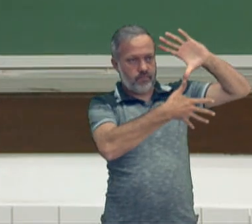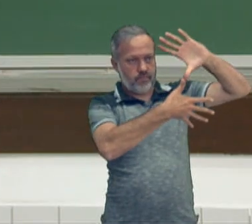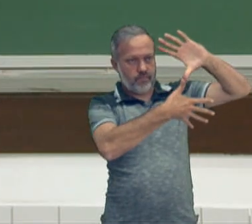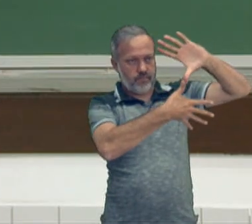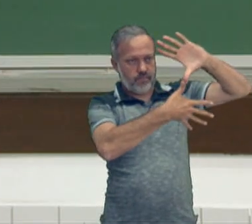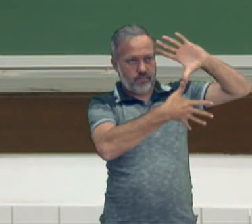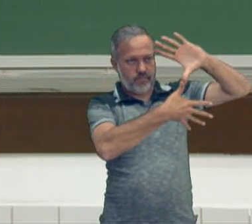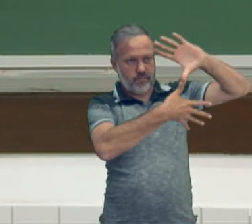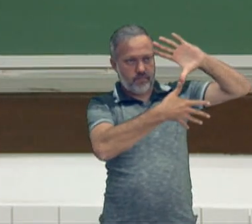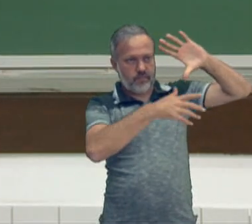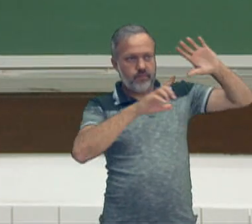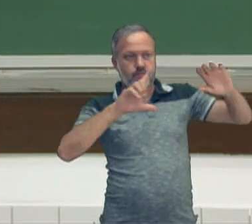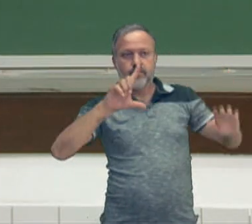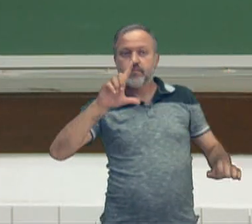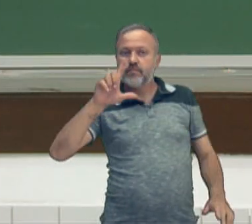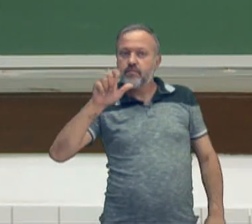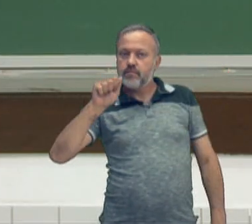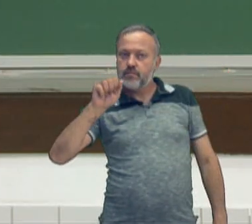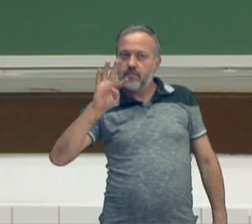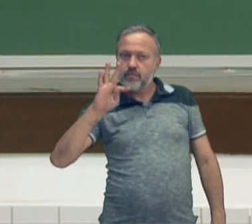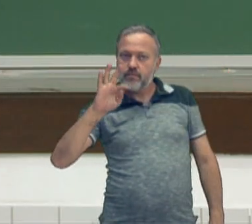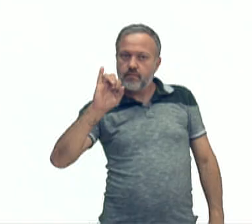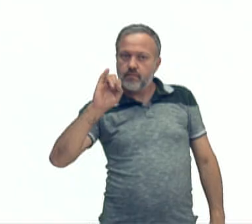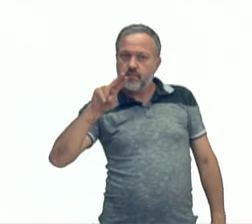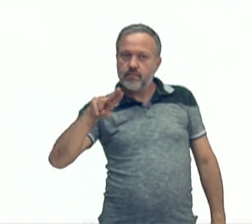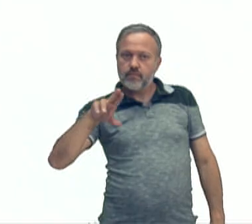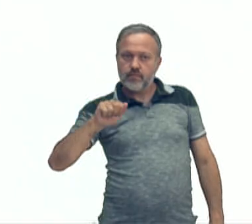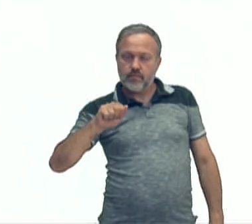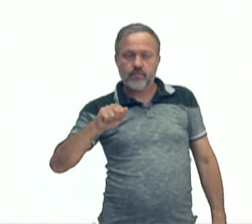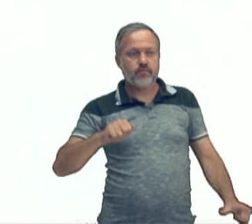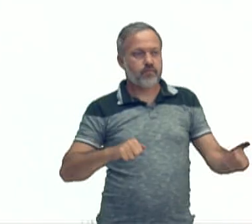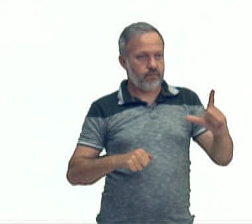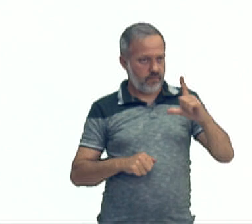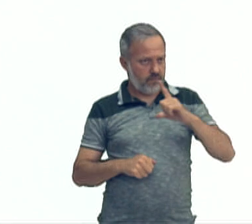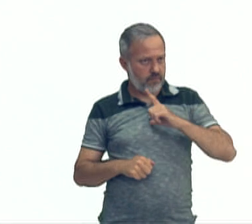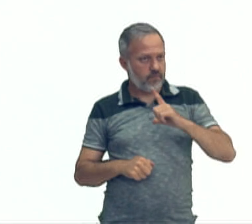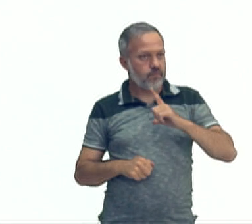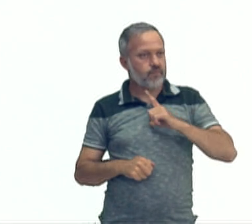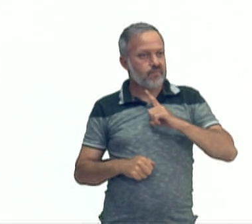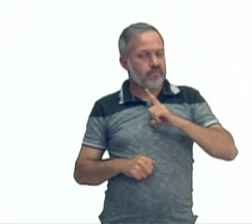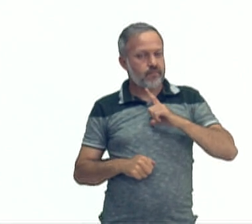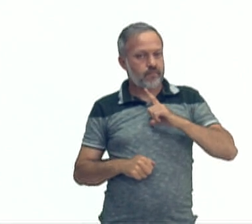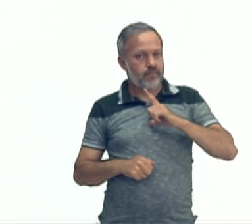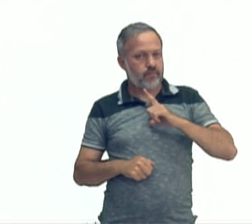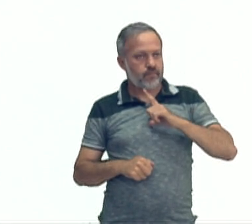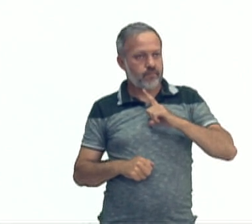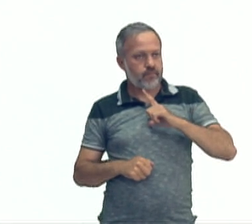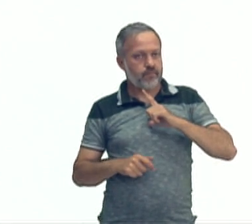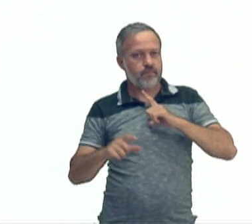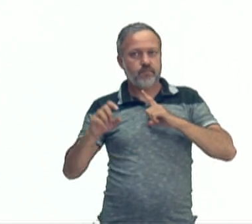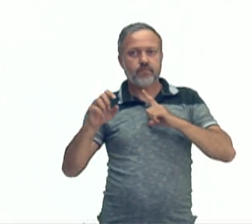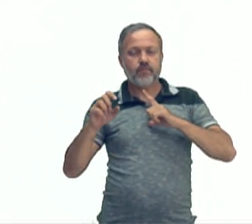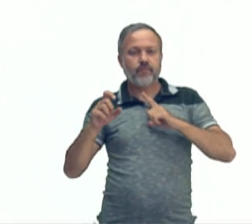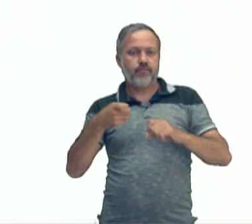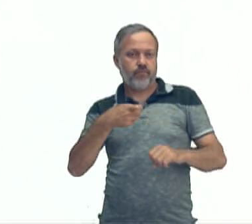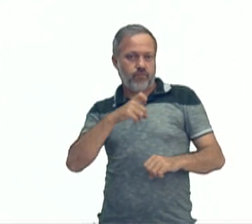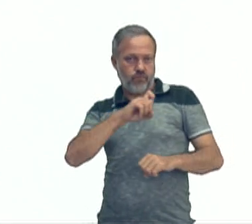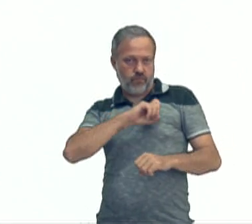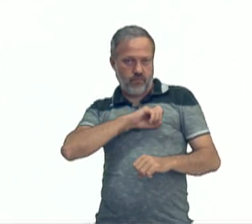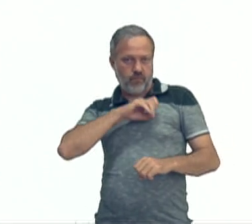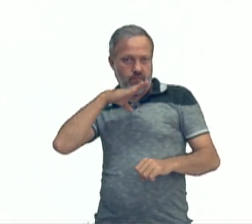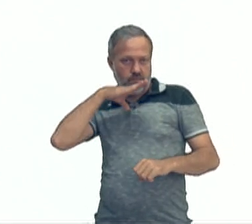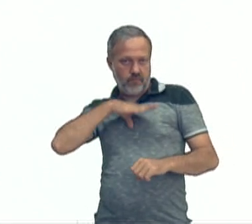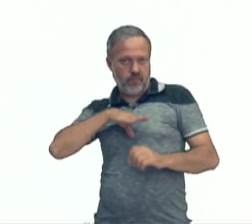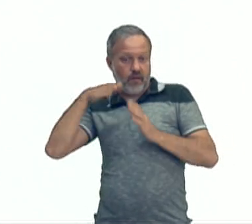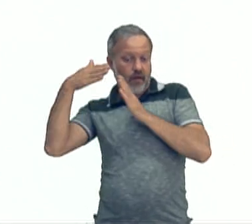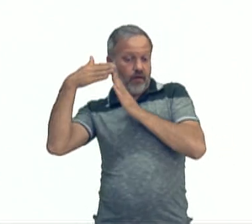da América Latina, né, nós podemos englobar aí a colonização dos espanhóis e também dos